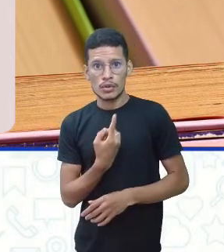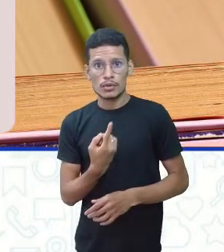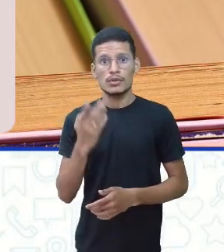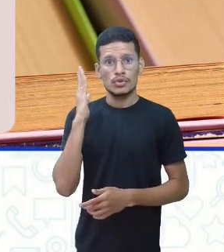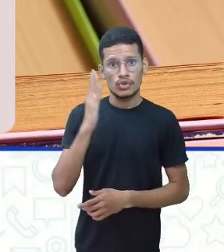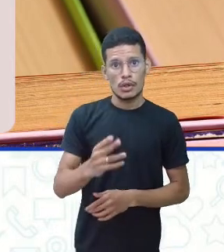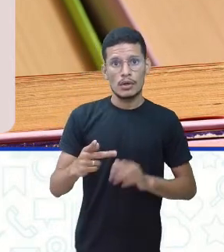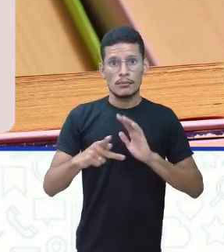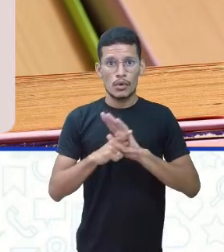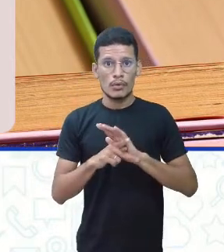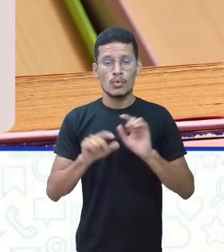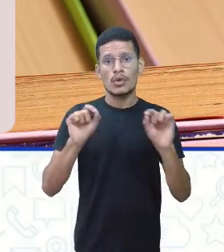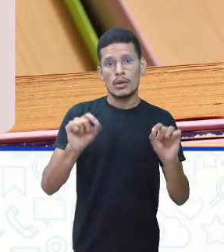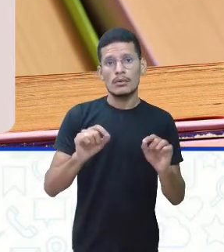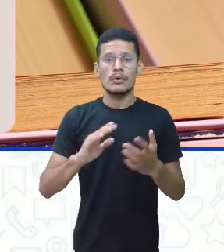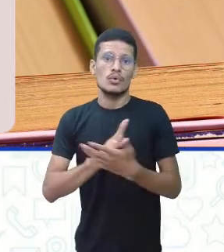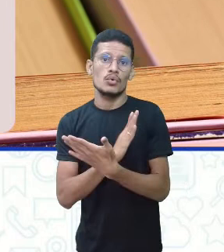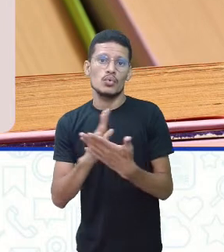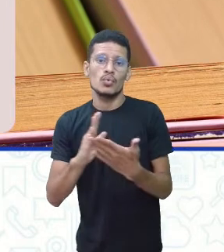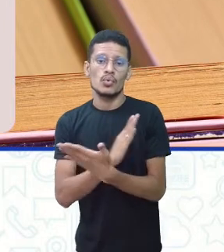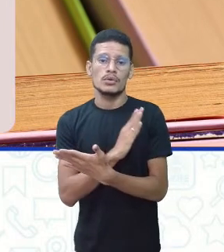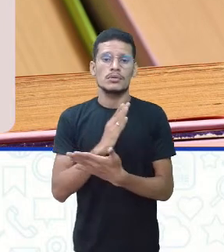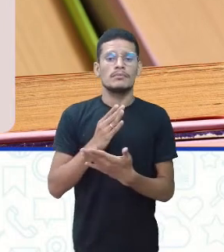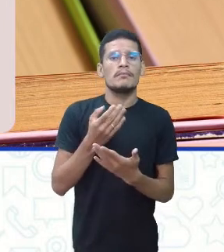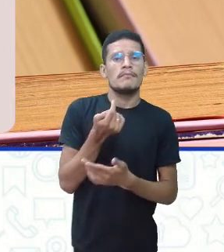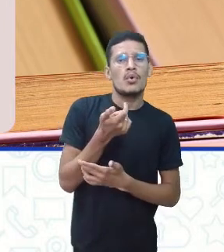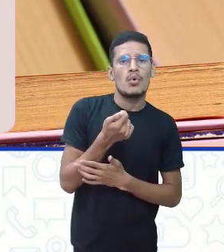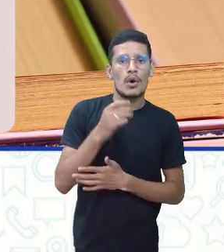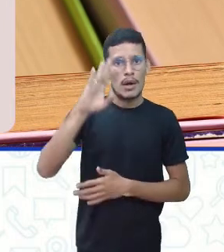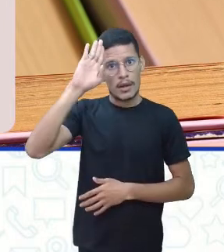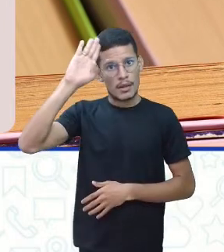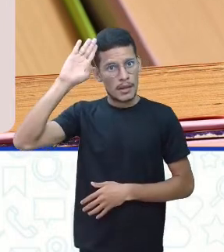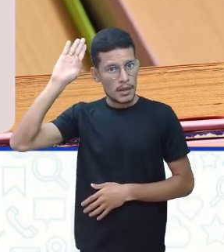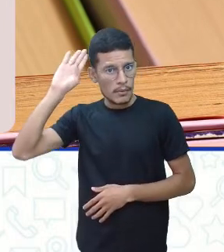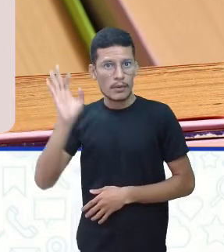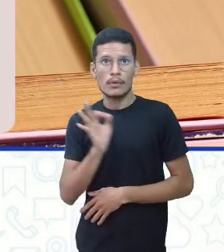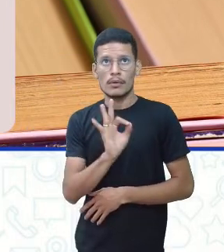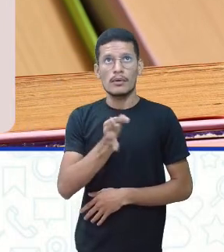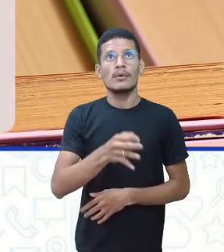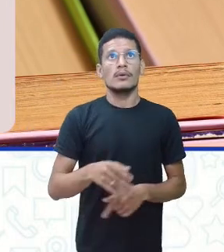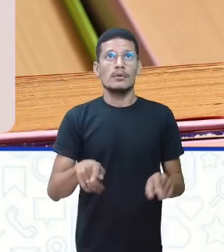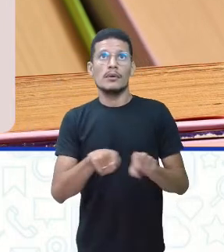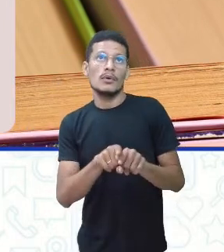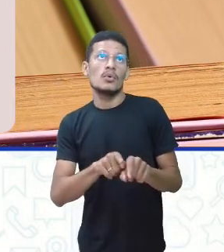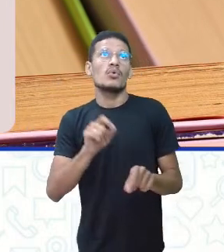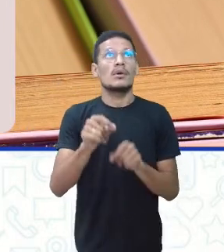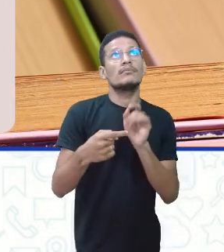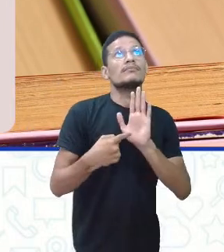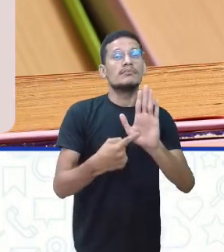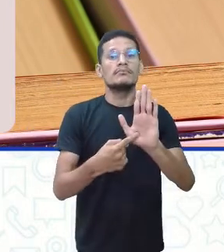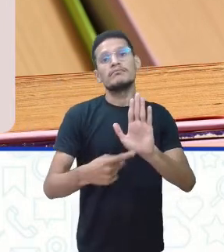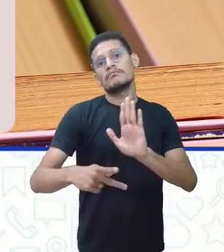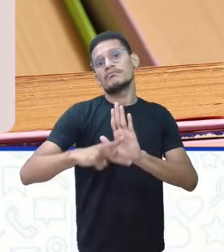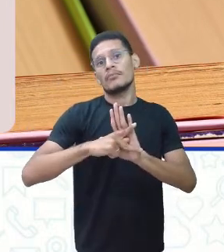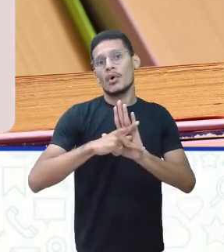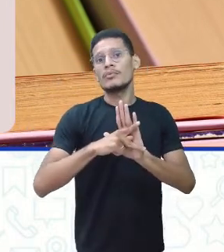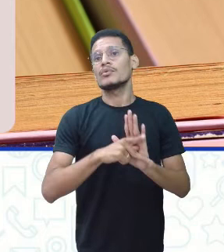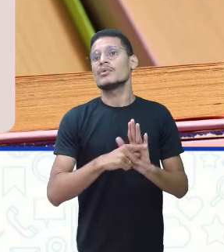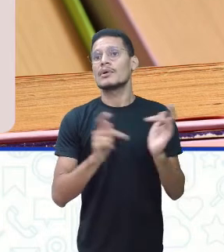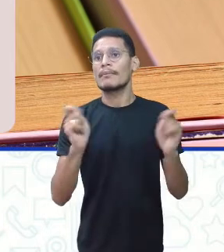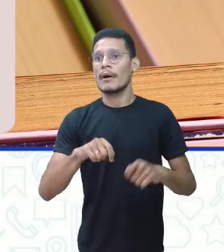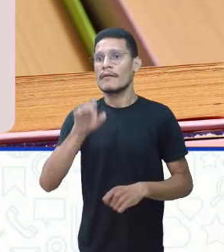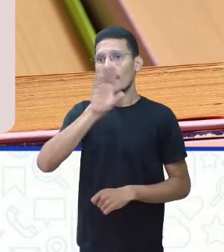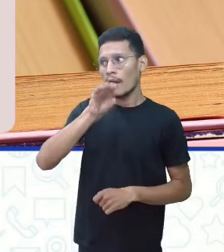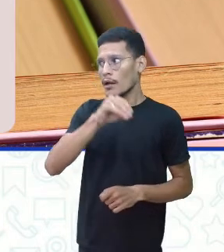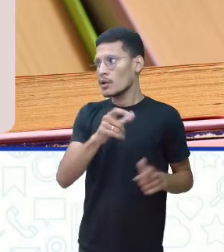variantes menos acadêmicas, além de empregar modos próprios do falar de várias